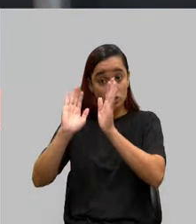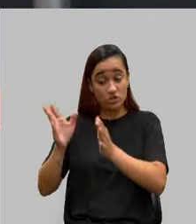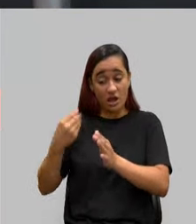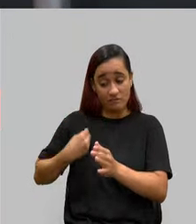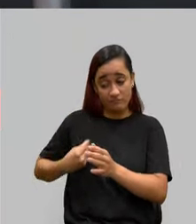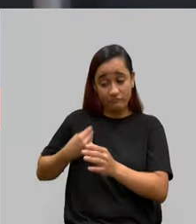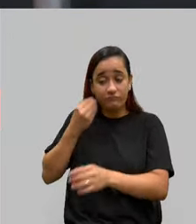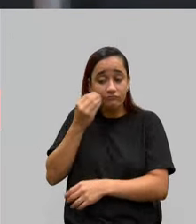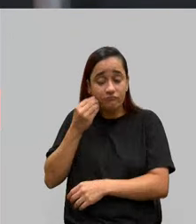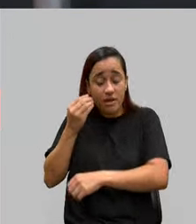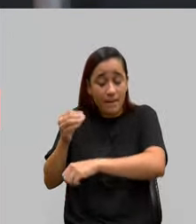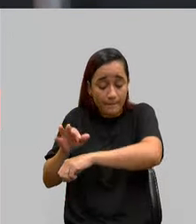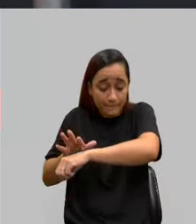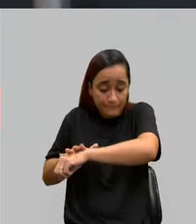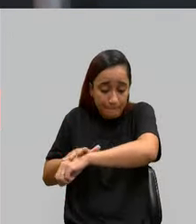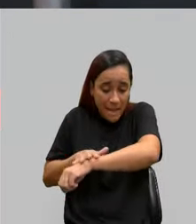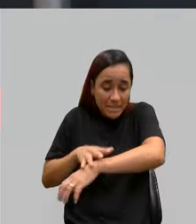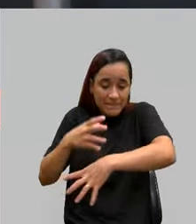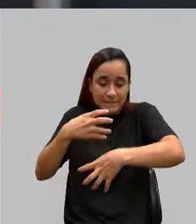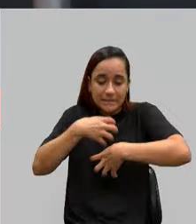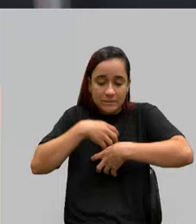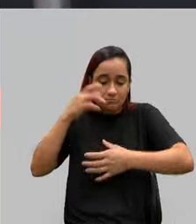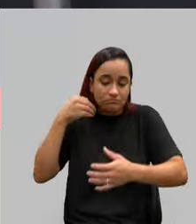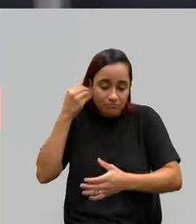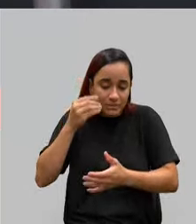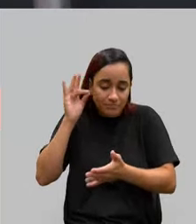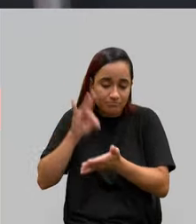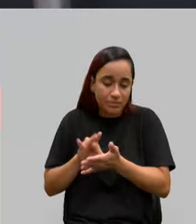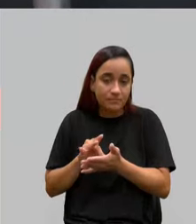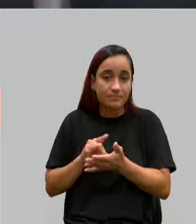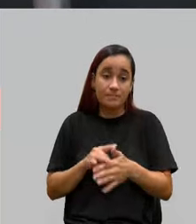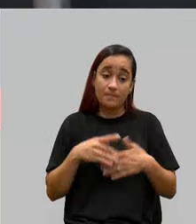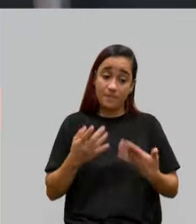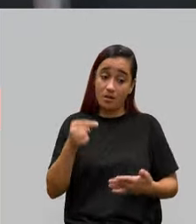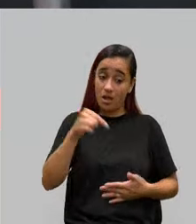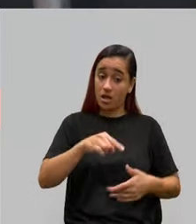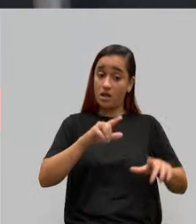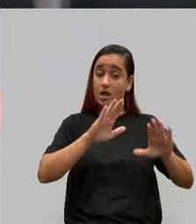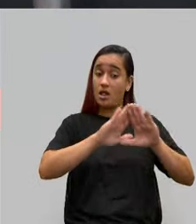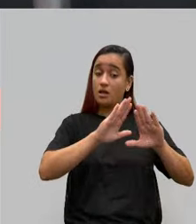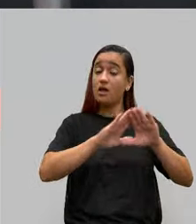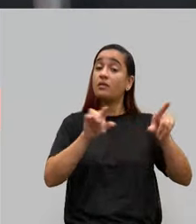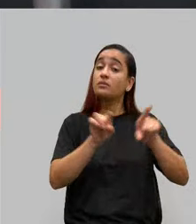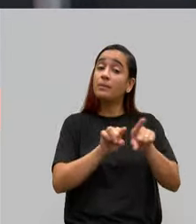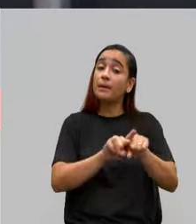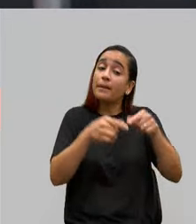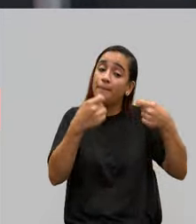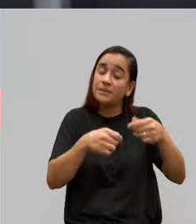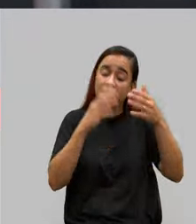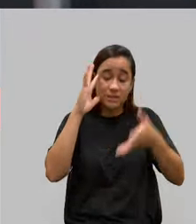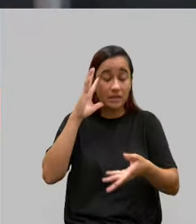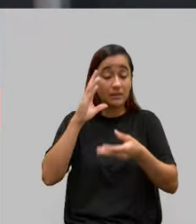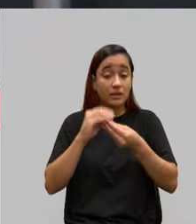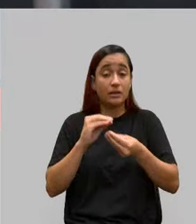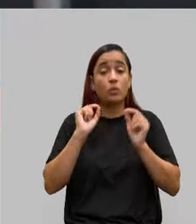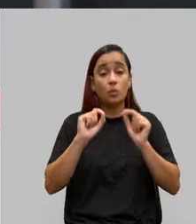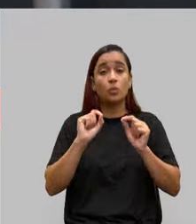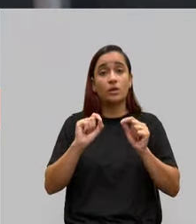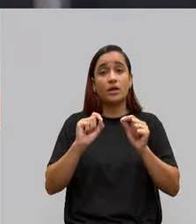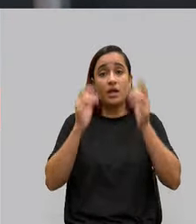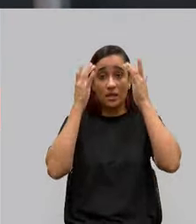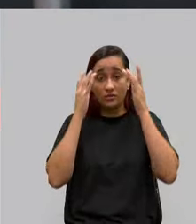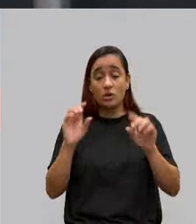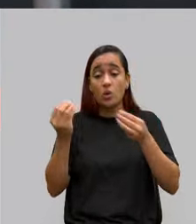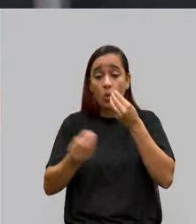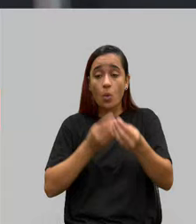já entenderam e essa casa precisa entender a natureza da tarefa que orora se impõe a essa